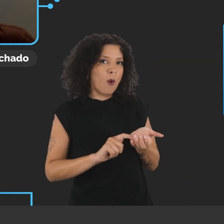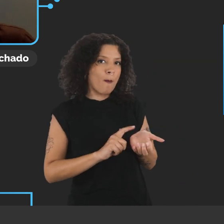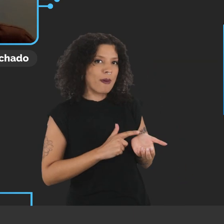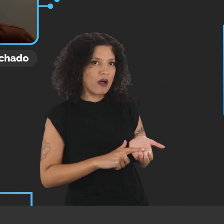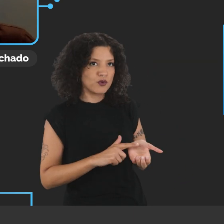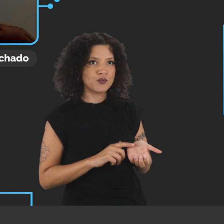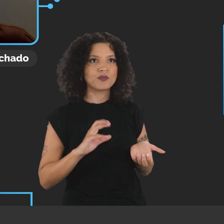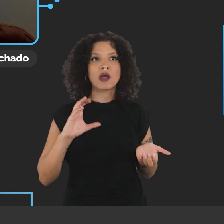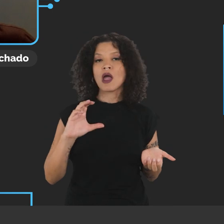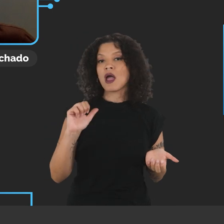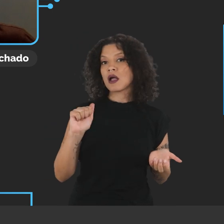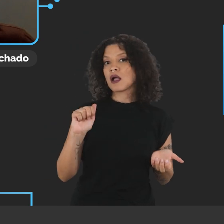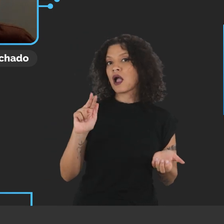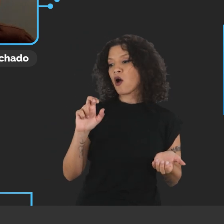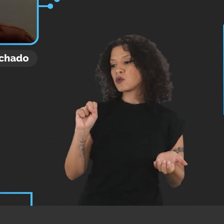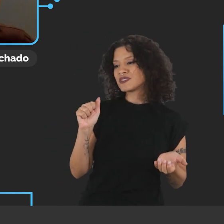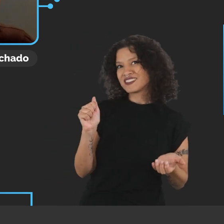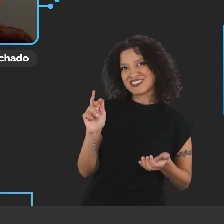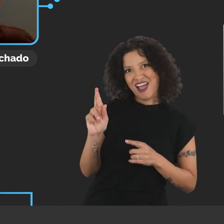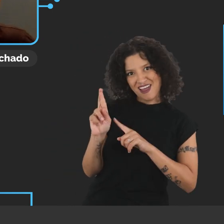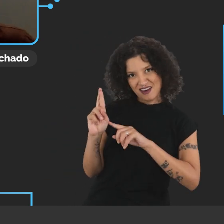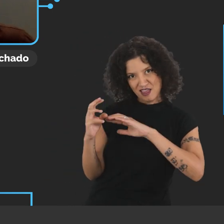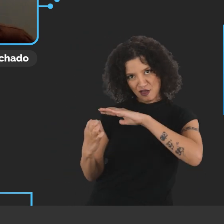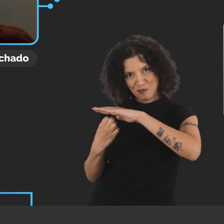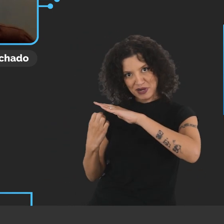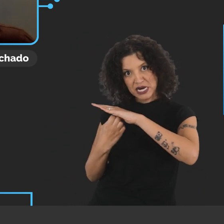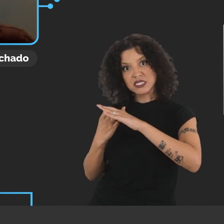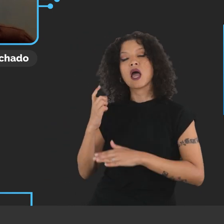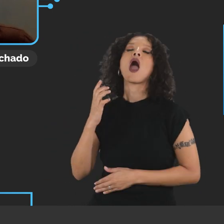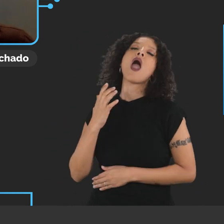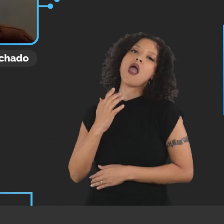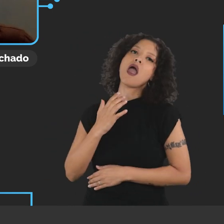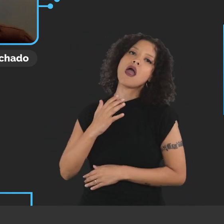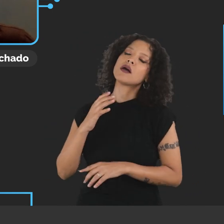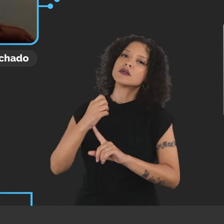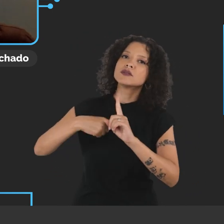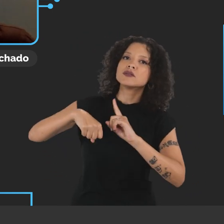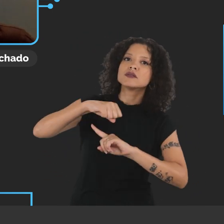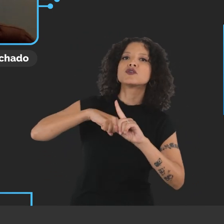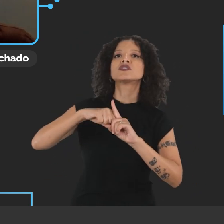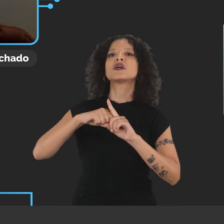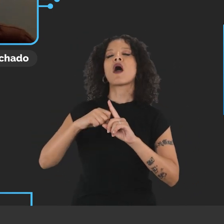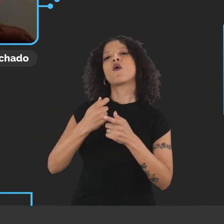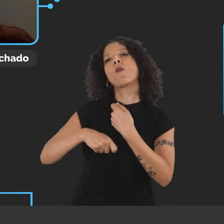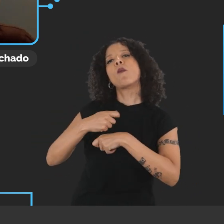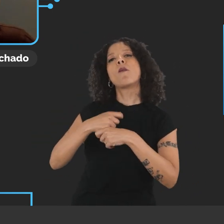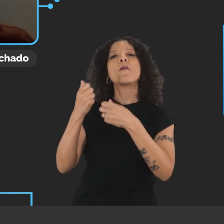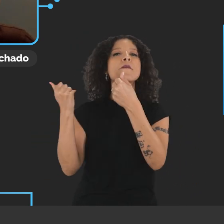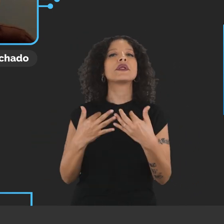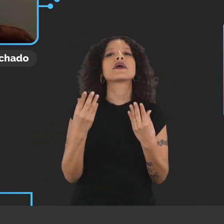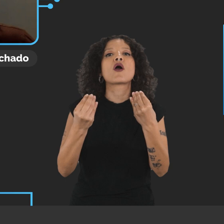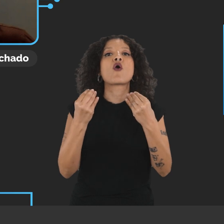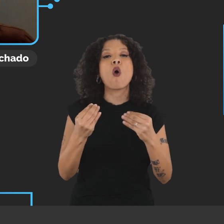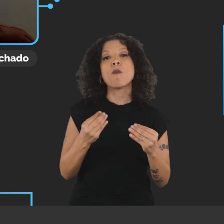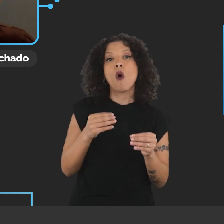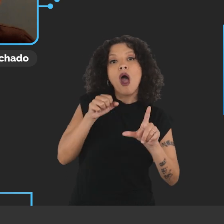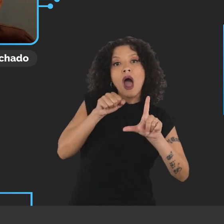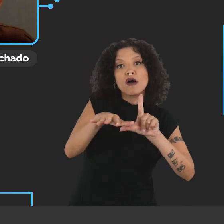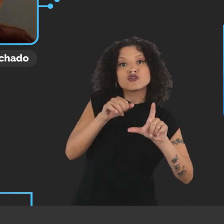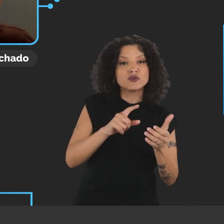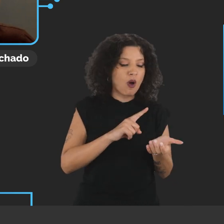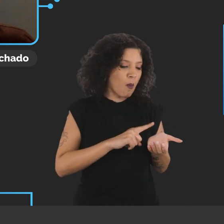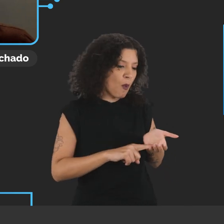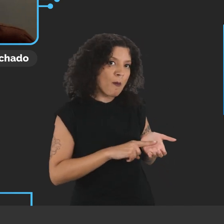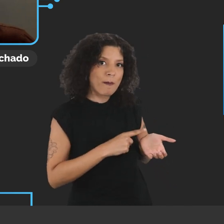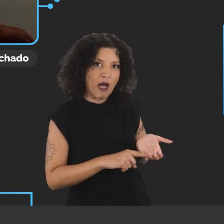A Causar é um negócio social, onde se faz ciclos de formação, ciclos de